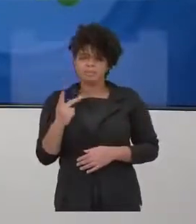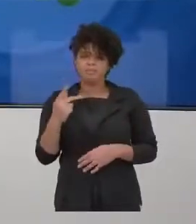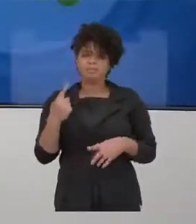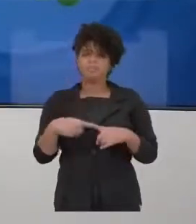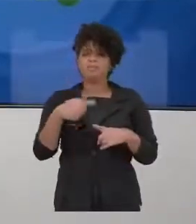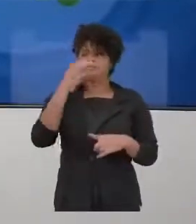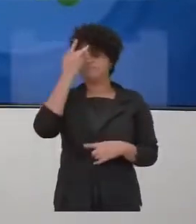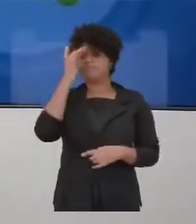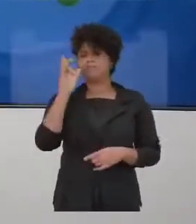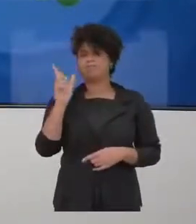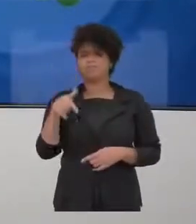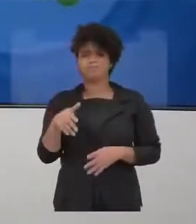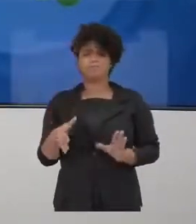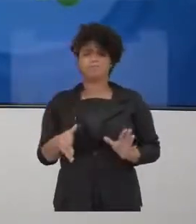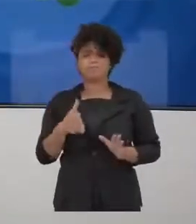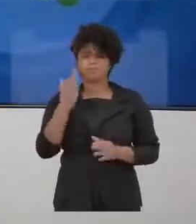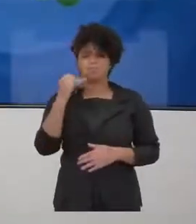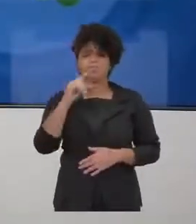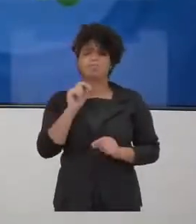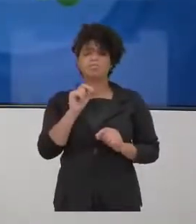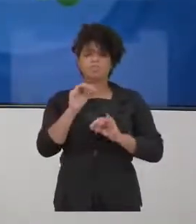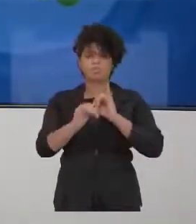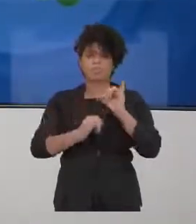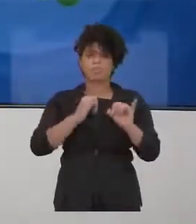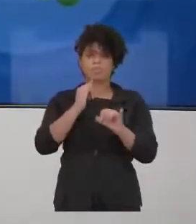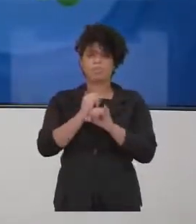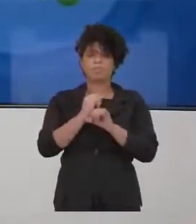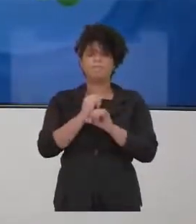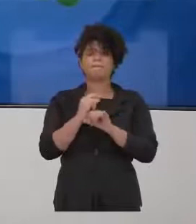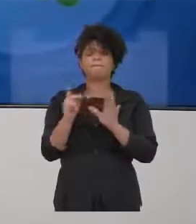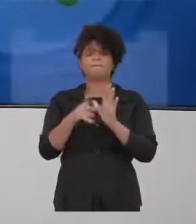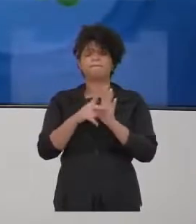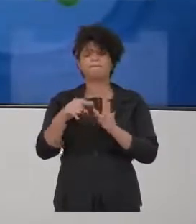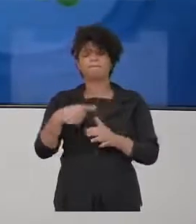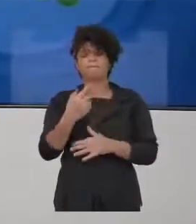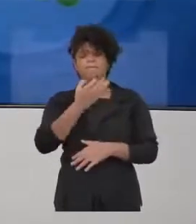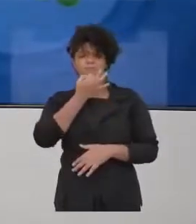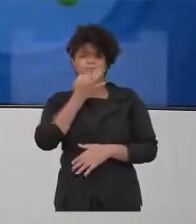A gente tem opinião muito... A internet é o espaço da opinião.